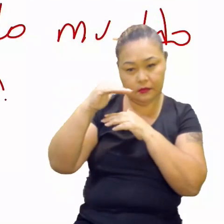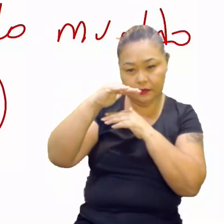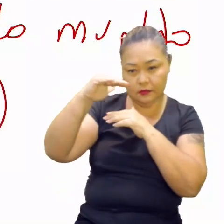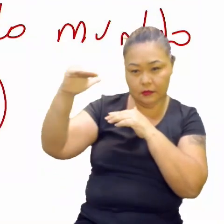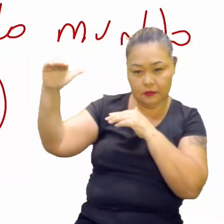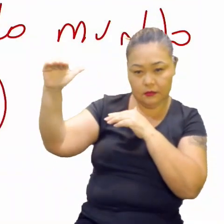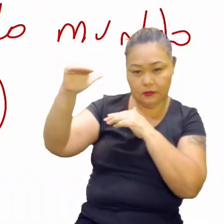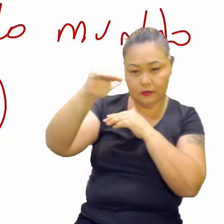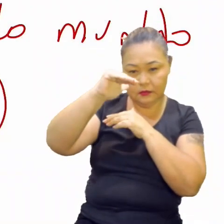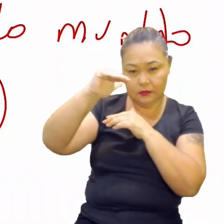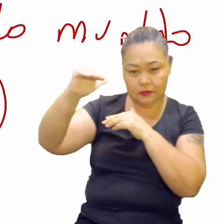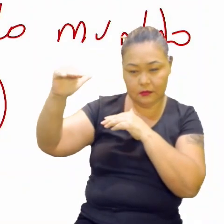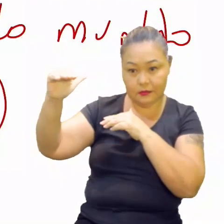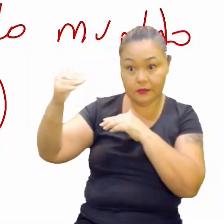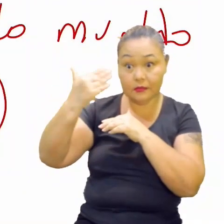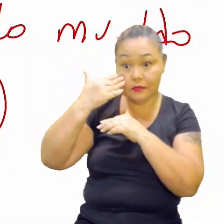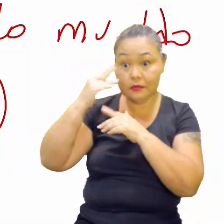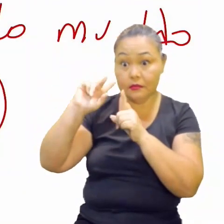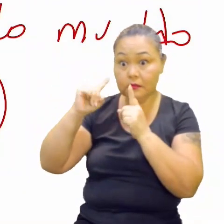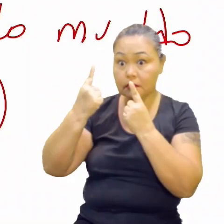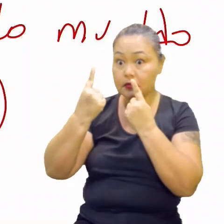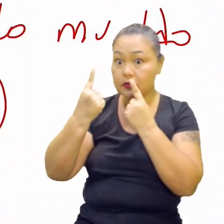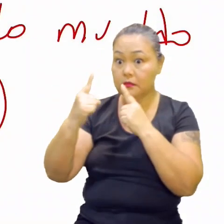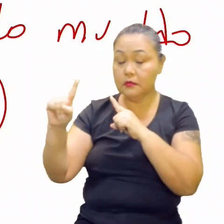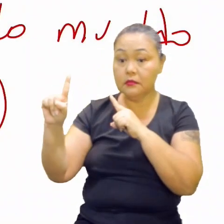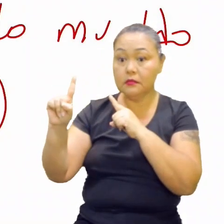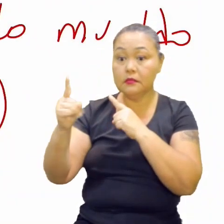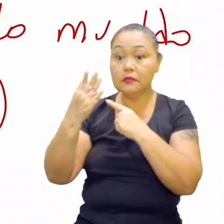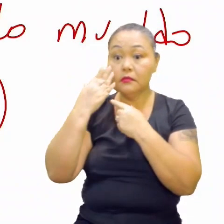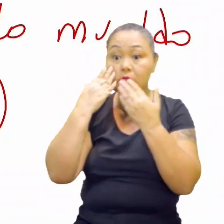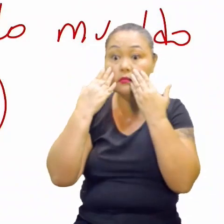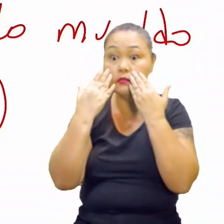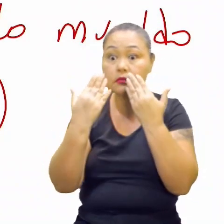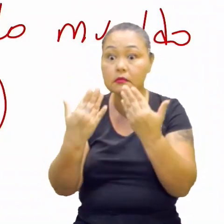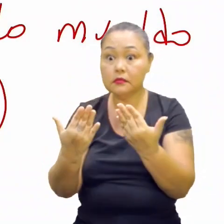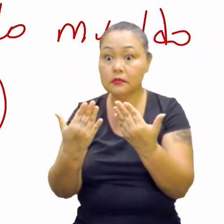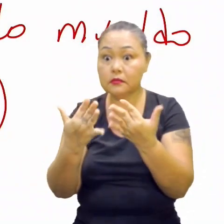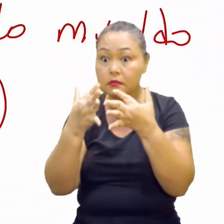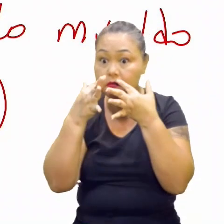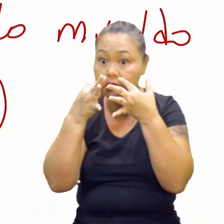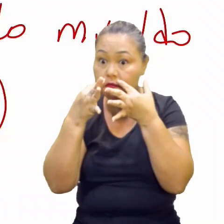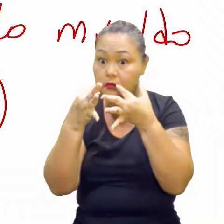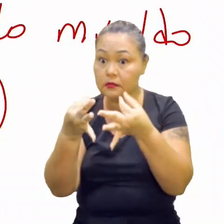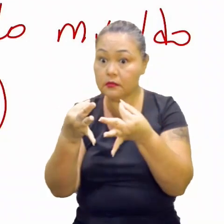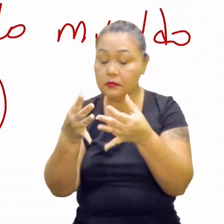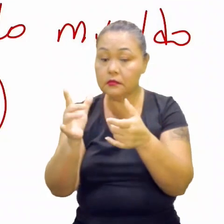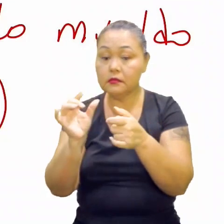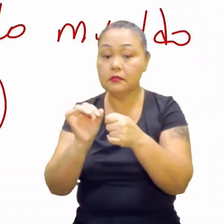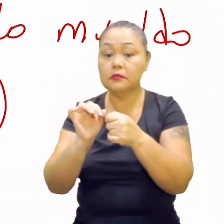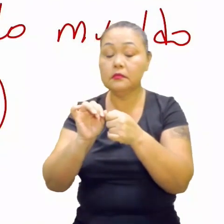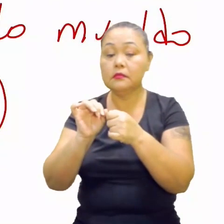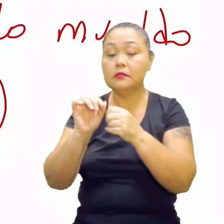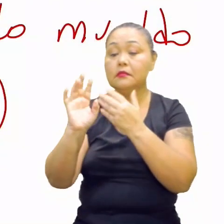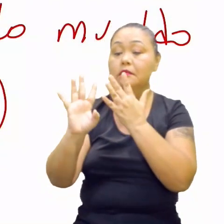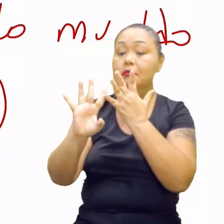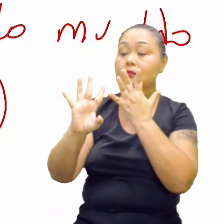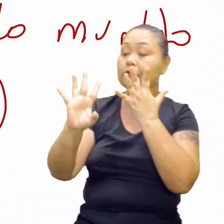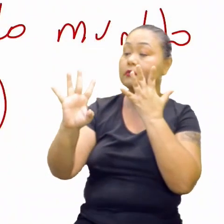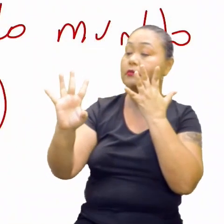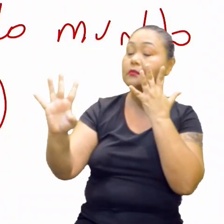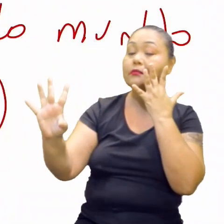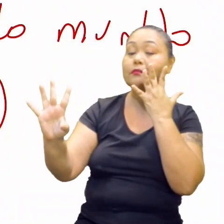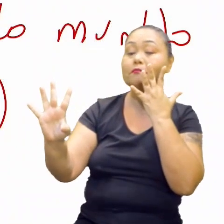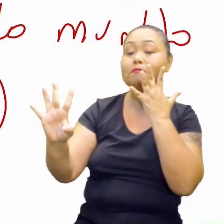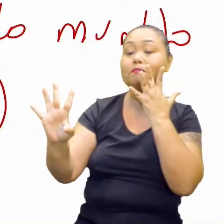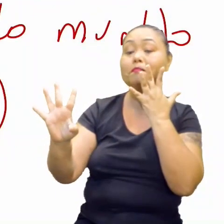dessa realidade. O desemprego na fila para pegar alimento.